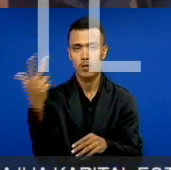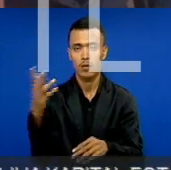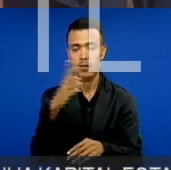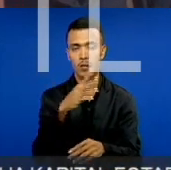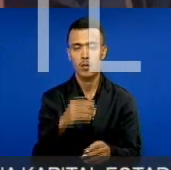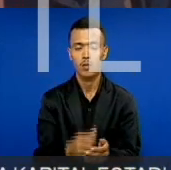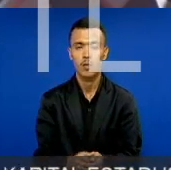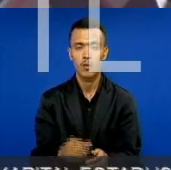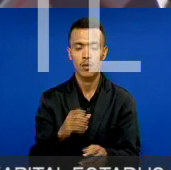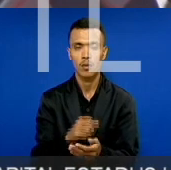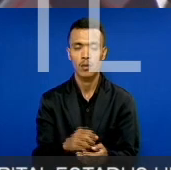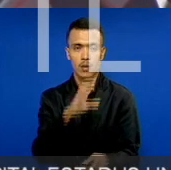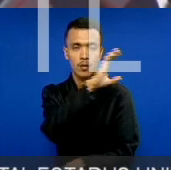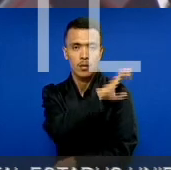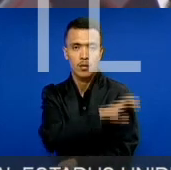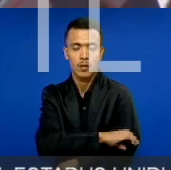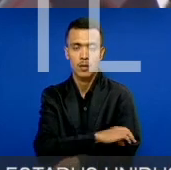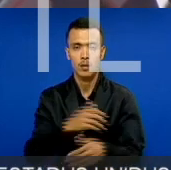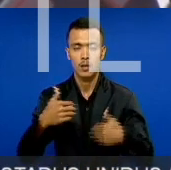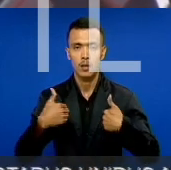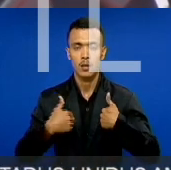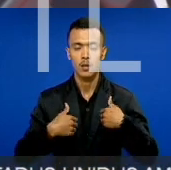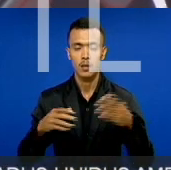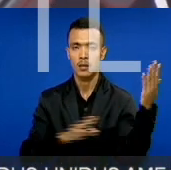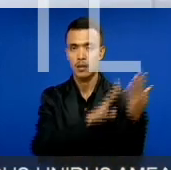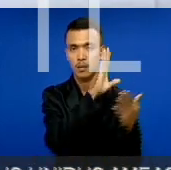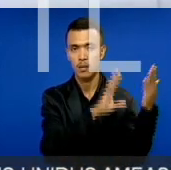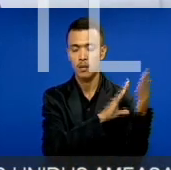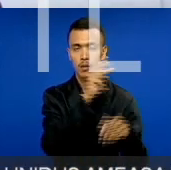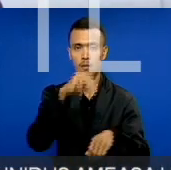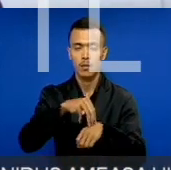Sira, o de garante a segurança durante período celebração